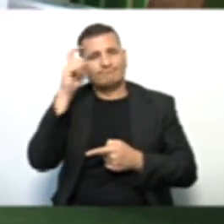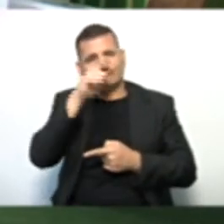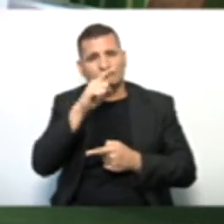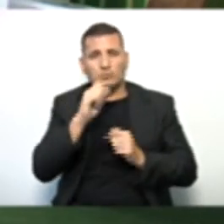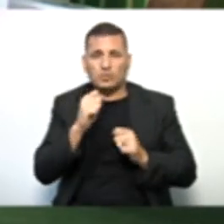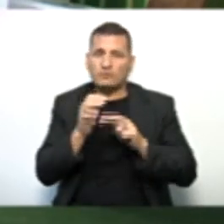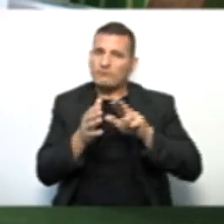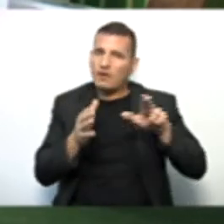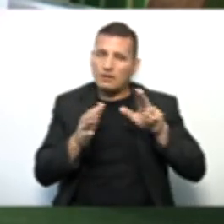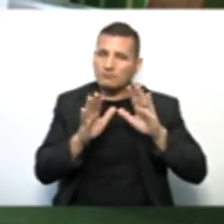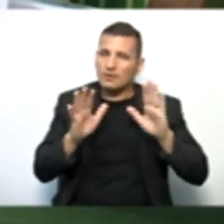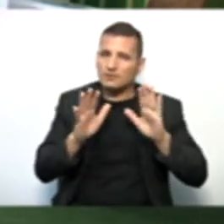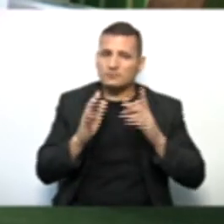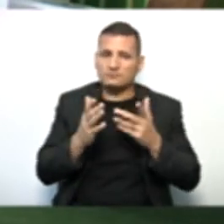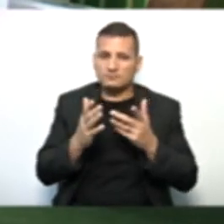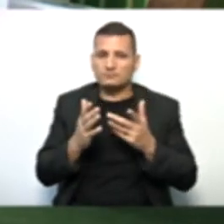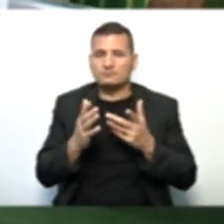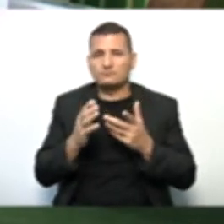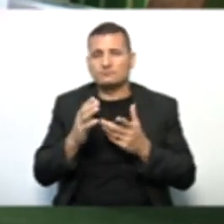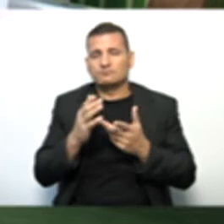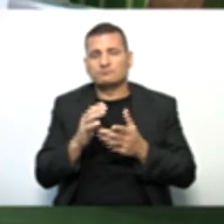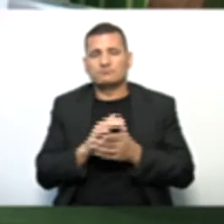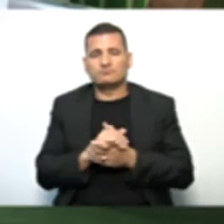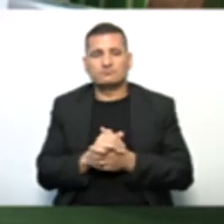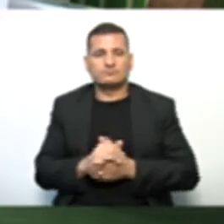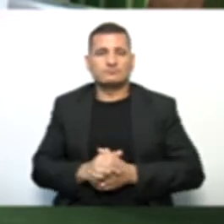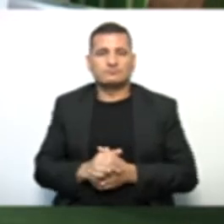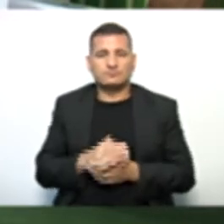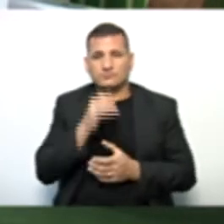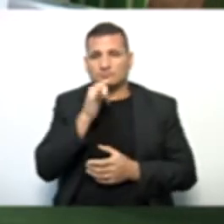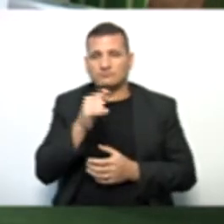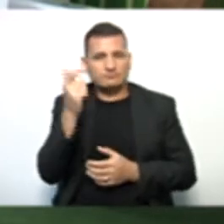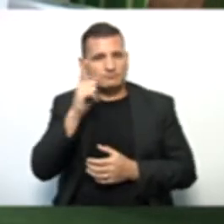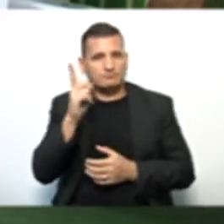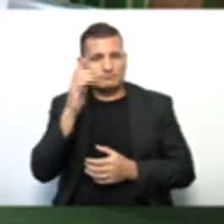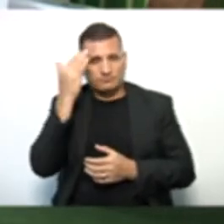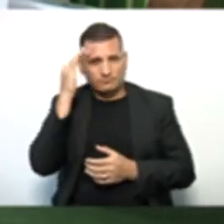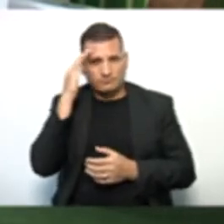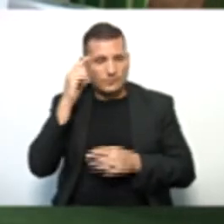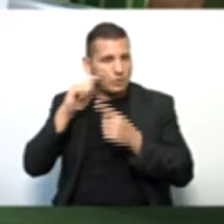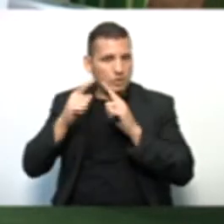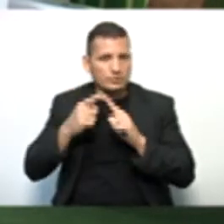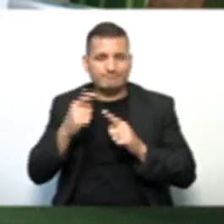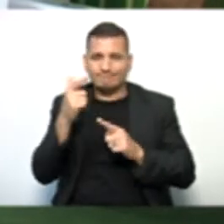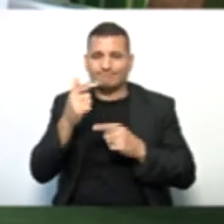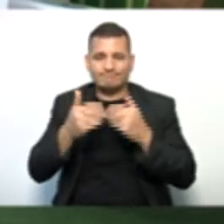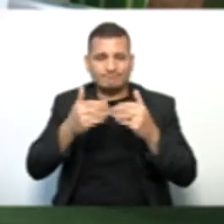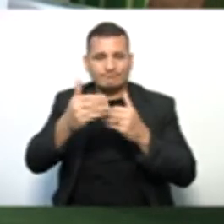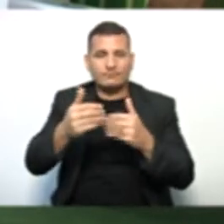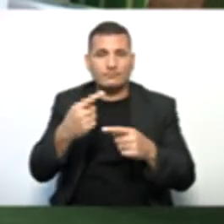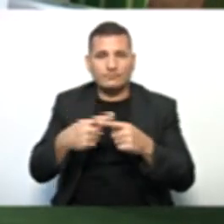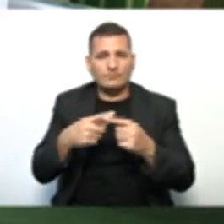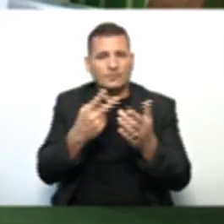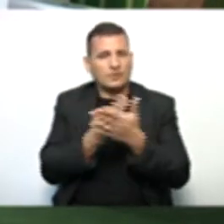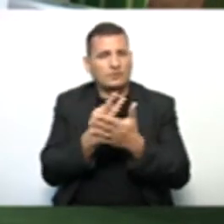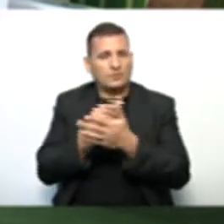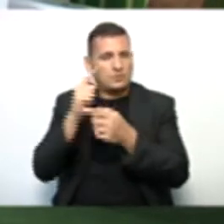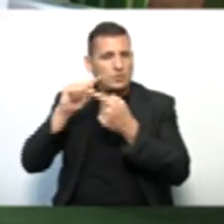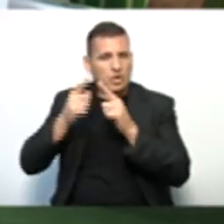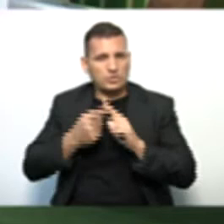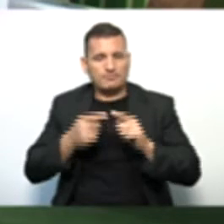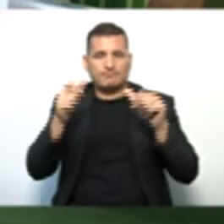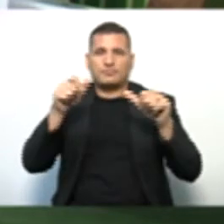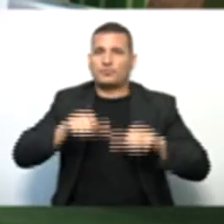vai conseguir aprender nenhuma. Você pode querer aprender Klingon, pessoal. Se você não consegue aprender a lógica, você não vai para frente. Até porque o erro de lógica é o pior erro que tem